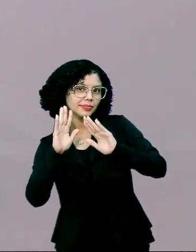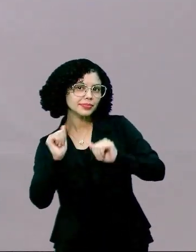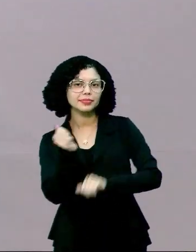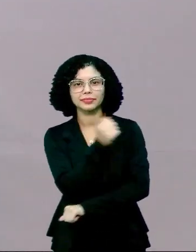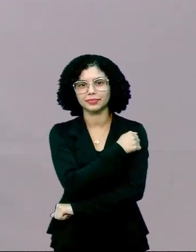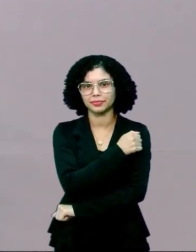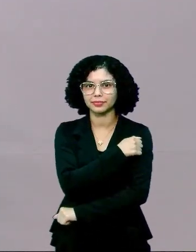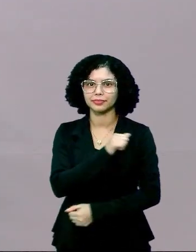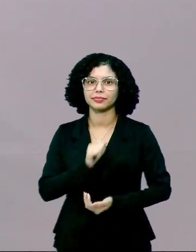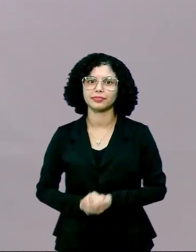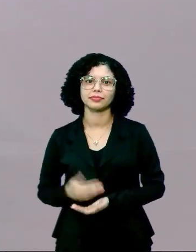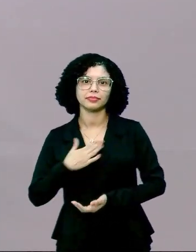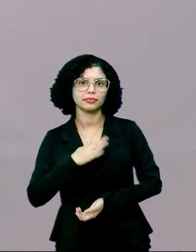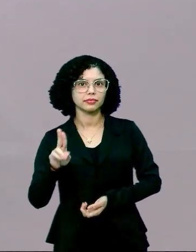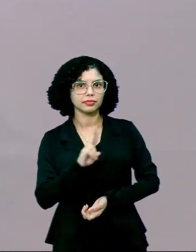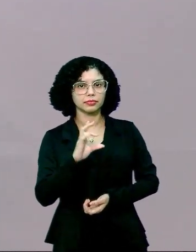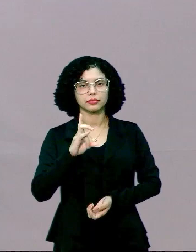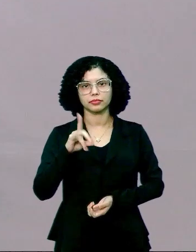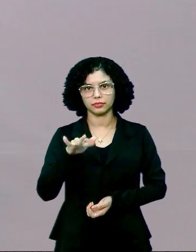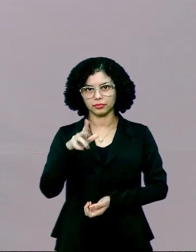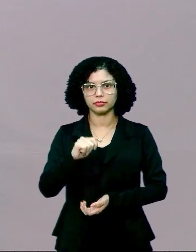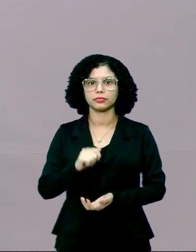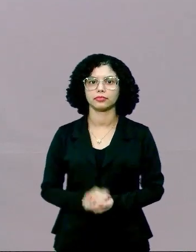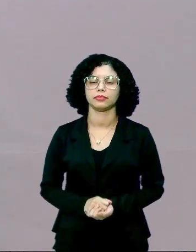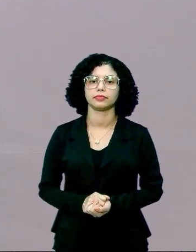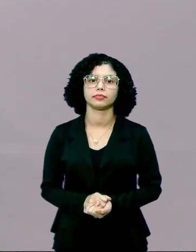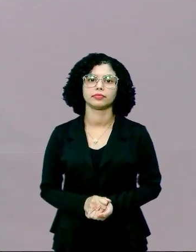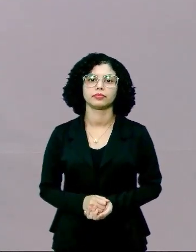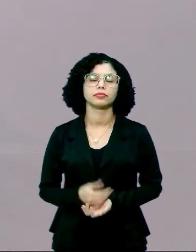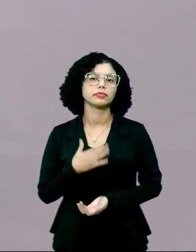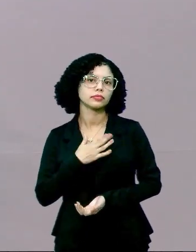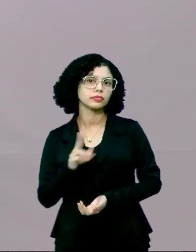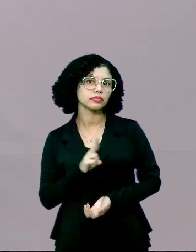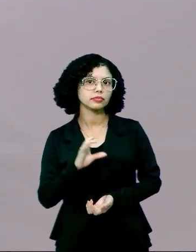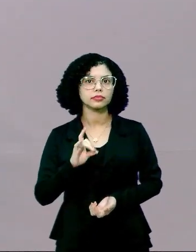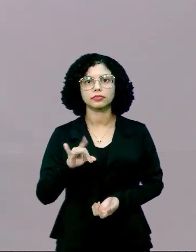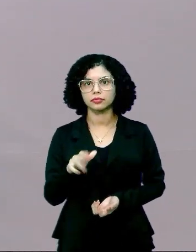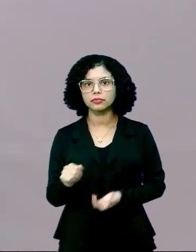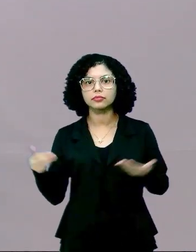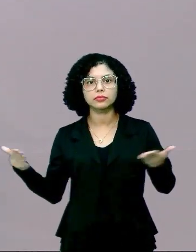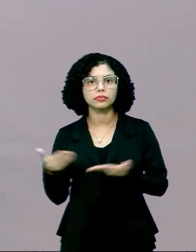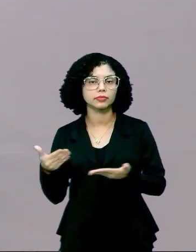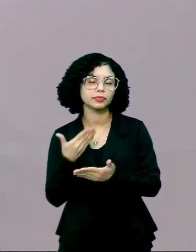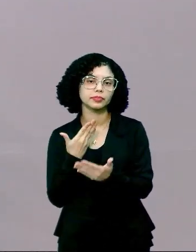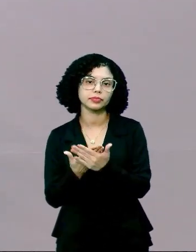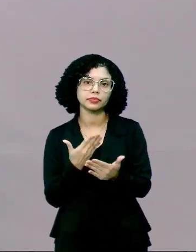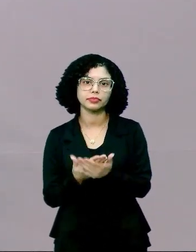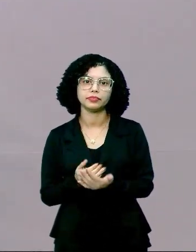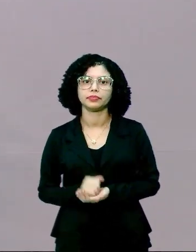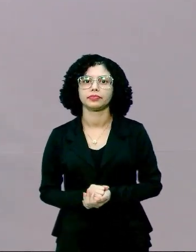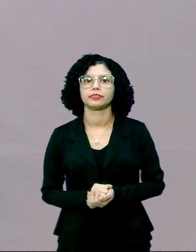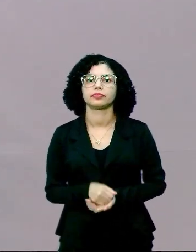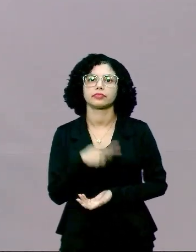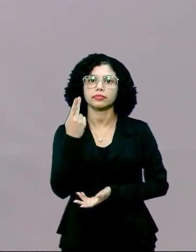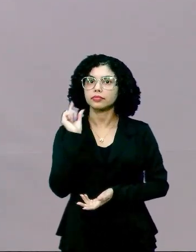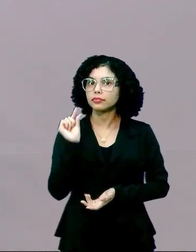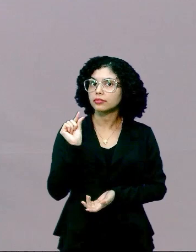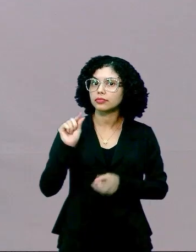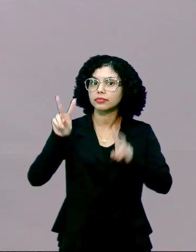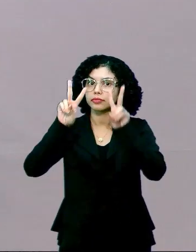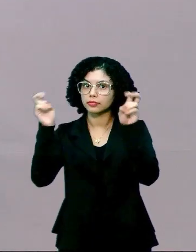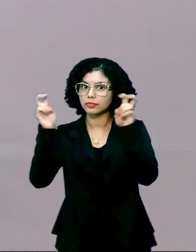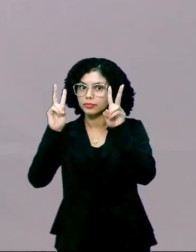Hello students, olá alunos, my name is Camila, meu nome é Camila, e na aula de hoje nós vamos falar